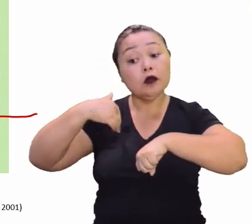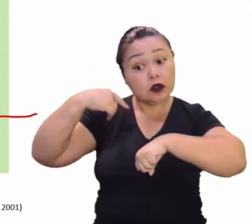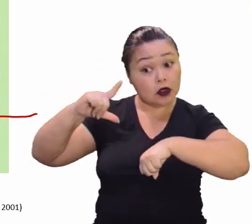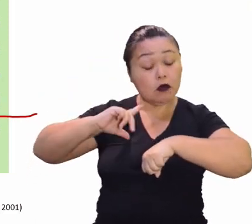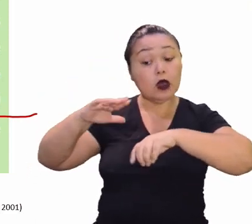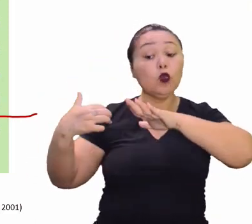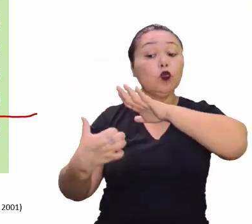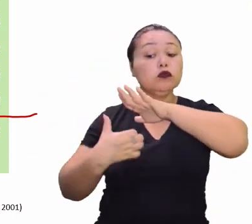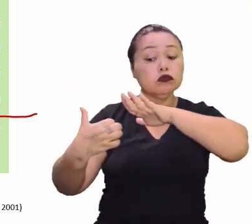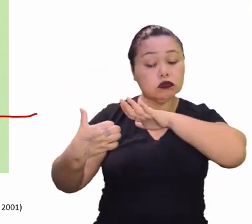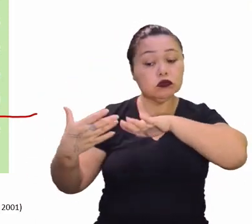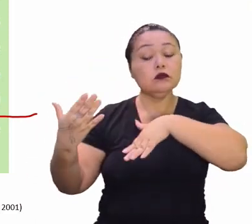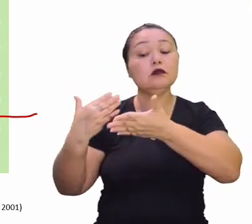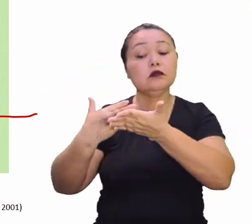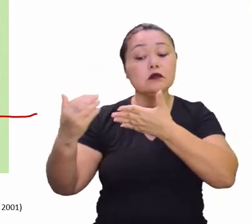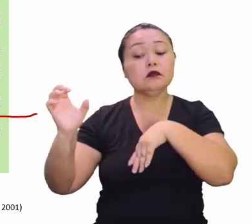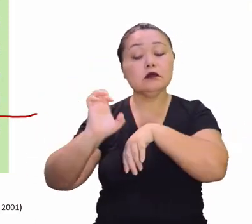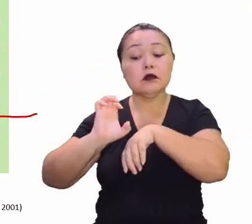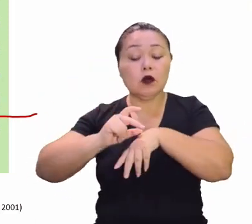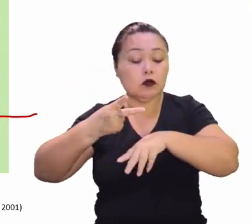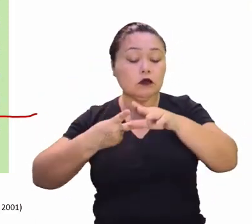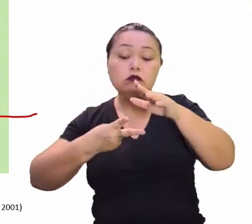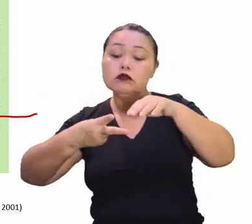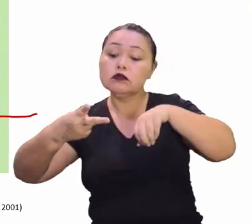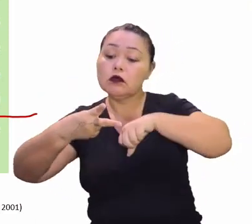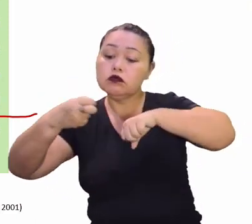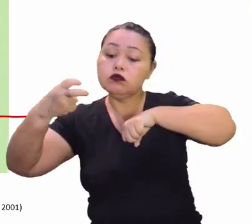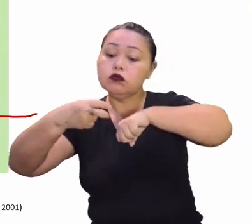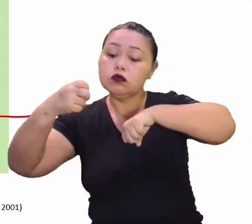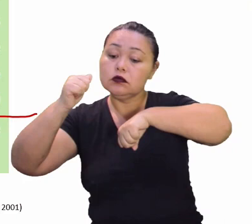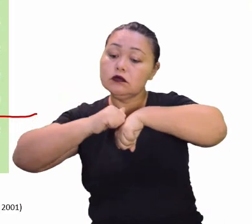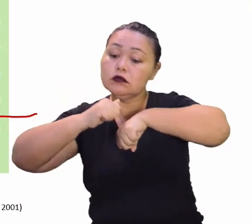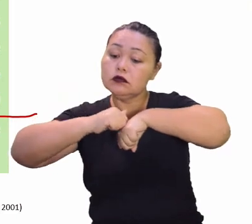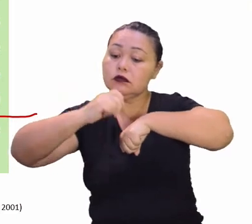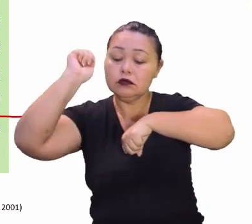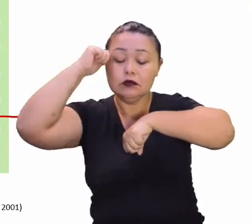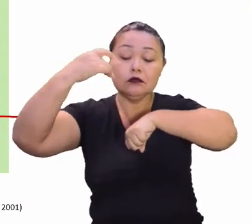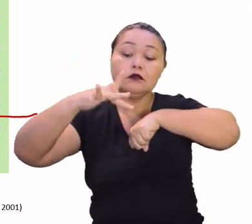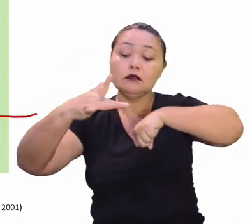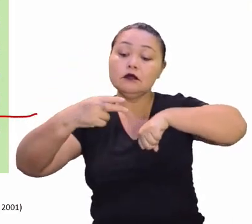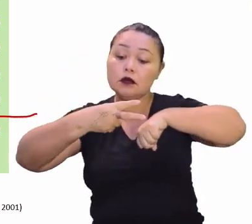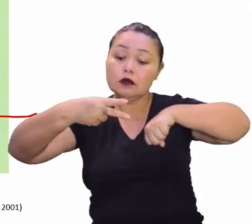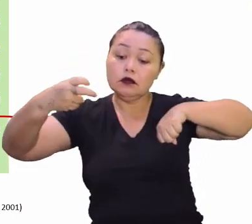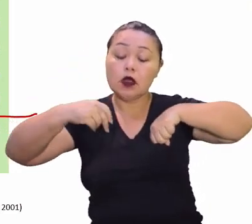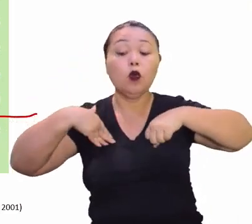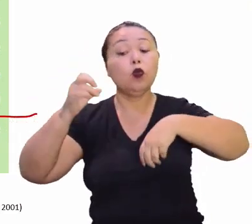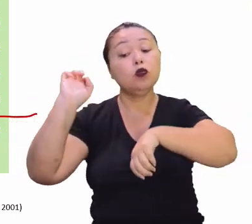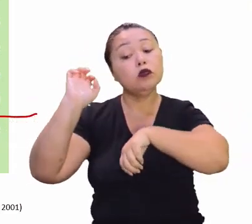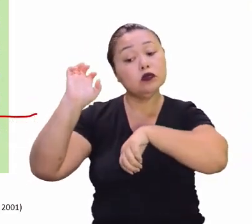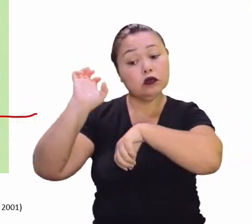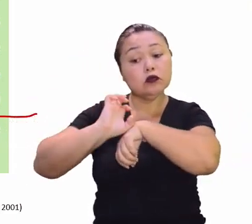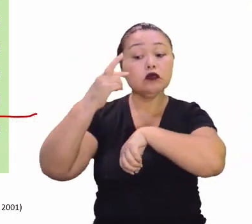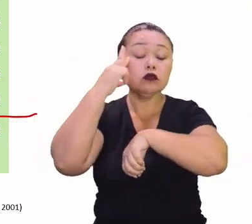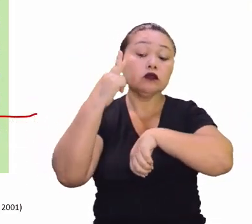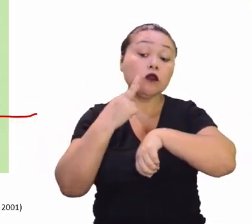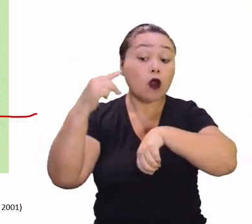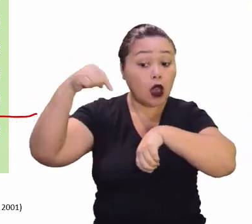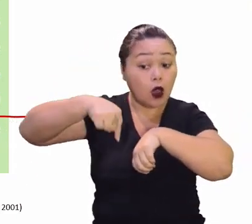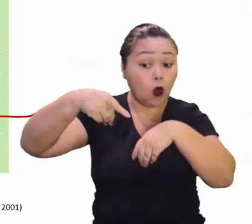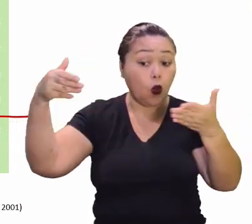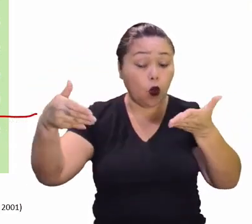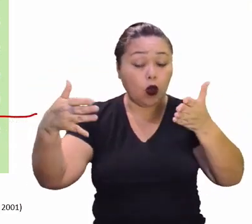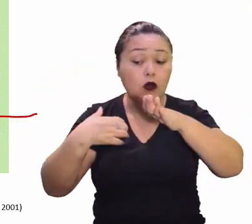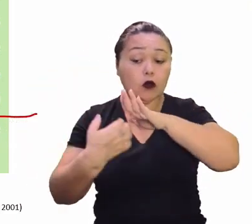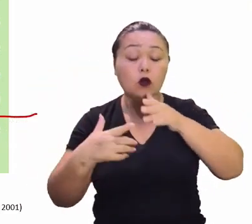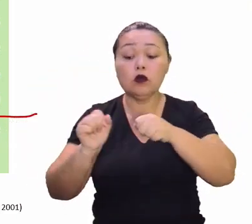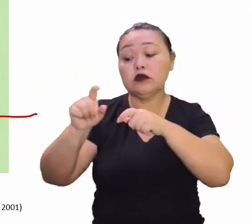nosso estado, porque começou essa exploração aí da cassiterita. A gente sabe que o estado hoje, a sua base econômica, a gente tem